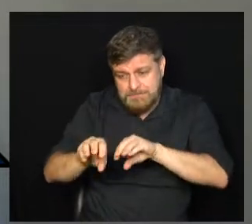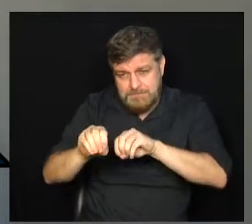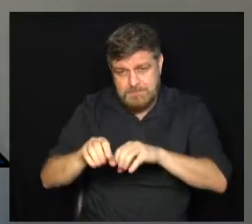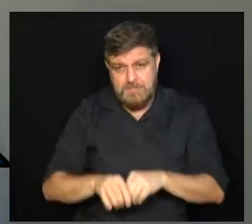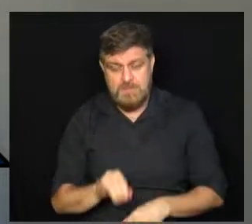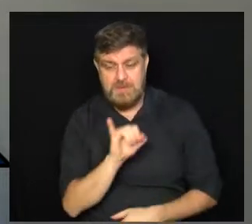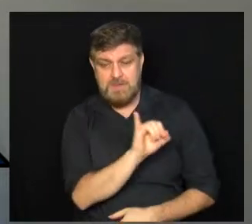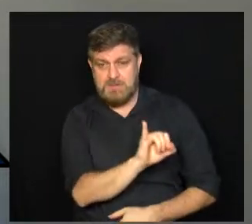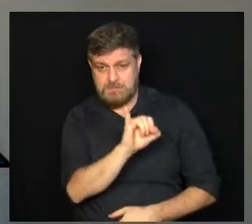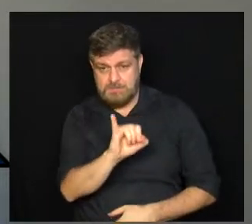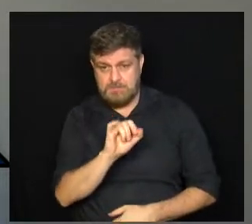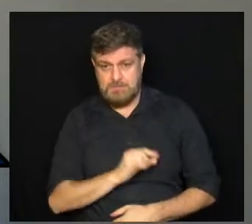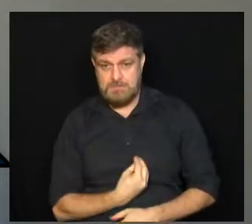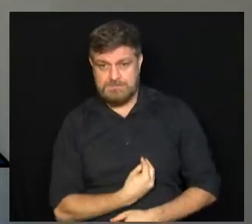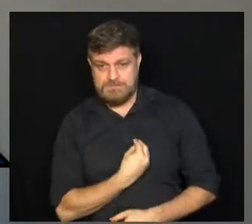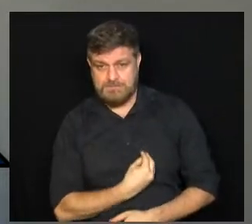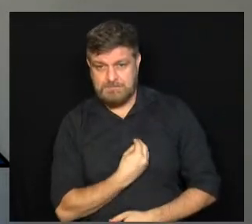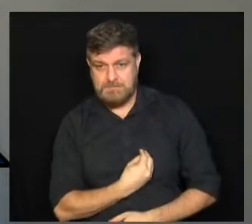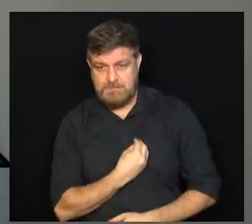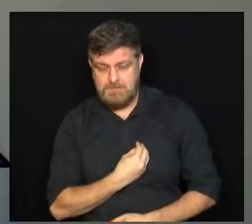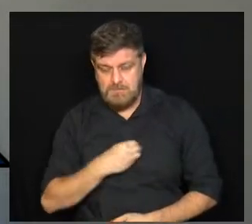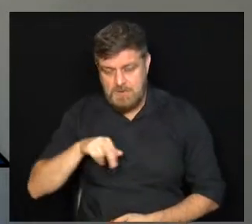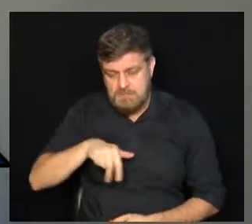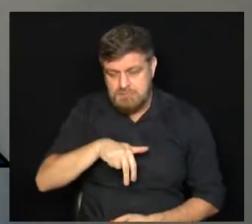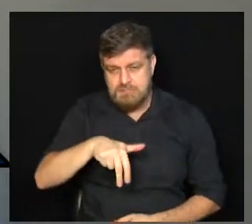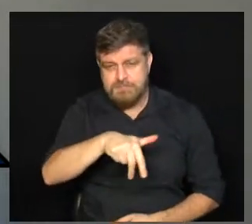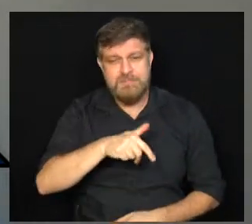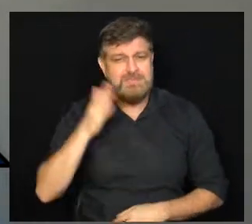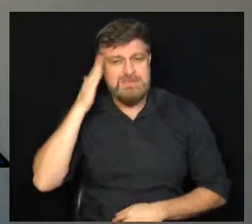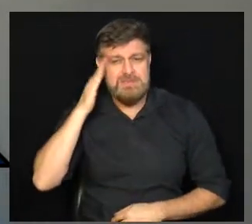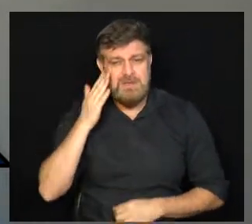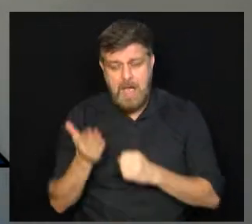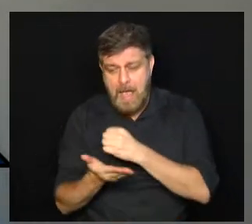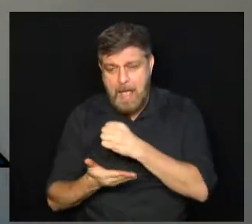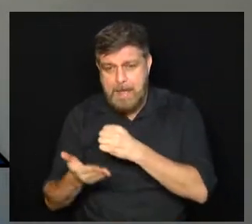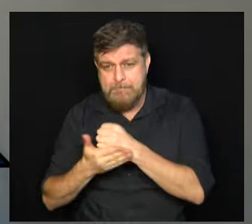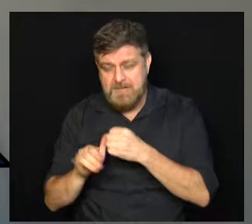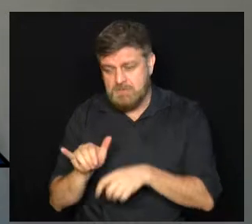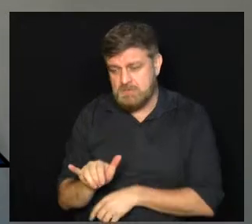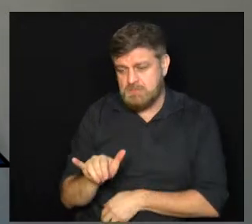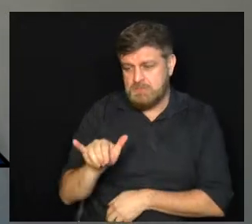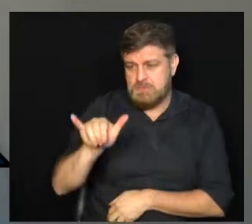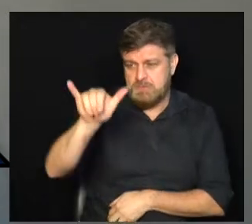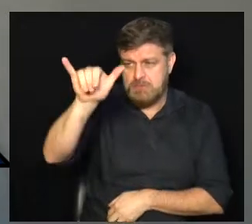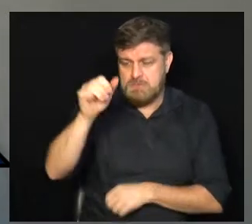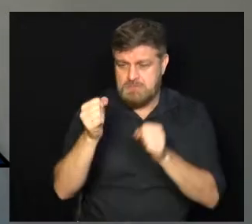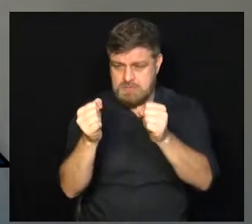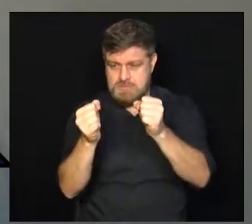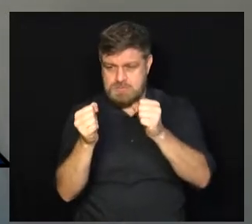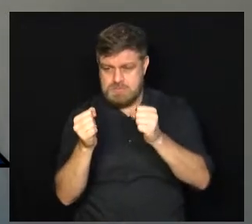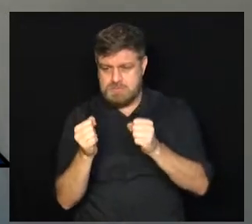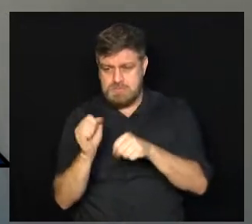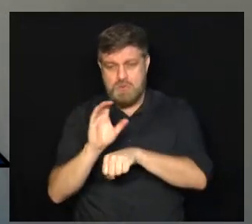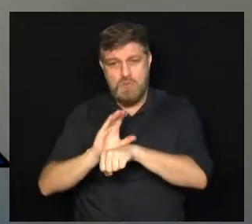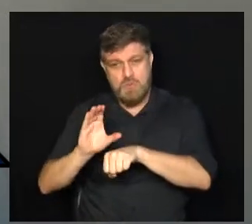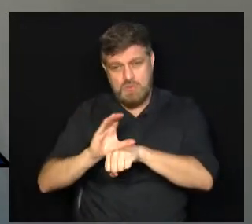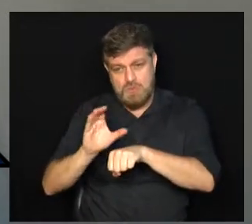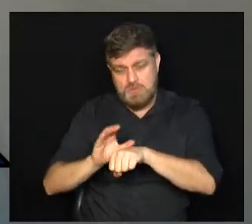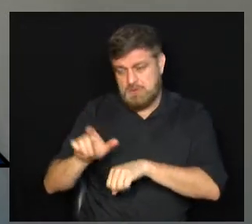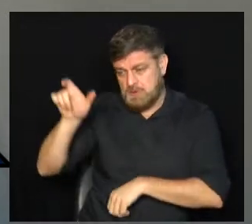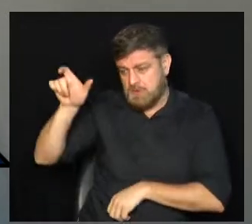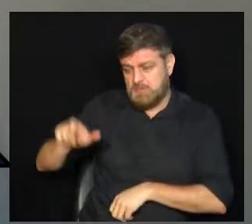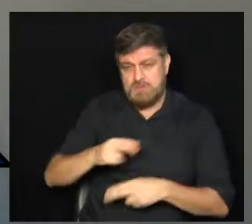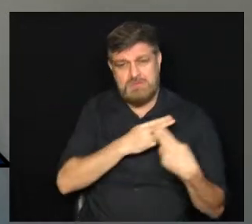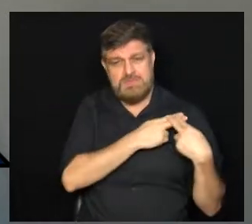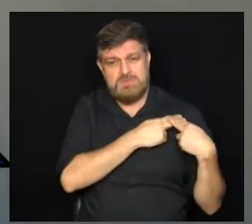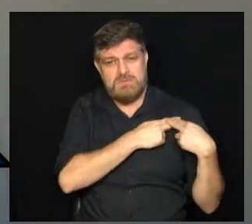de sobrevivência, conhecimentos básicos sobre aeronaves e navegação aérea no curso de comissários de voo e